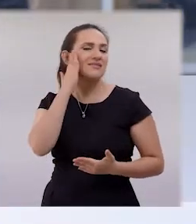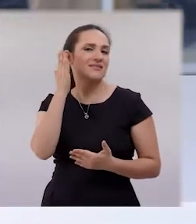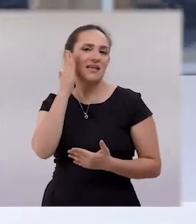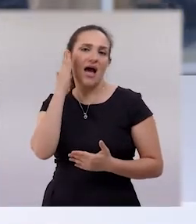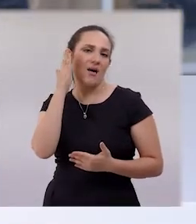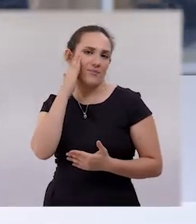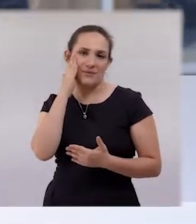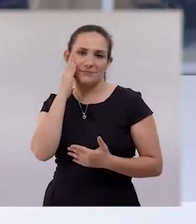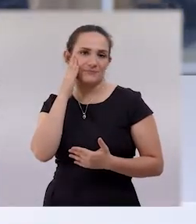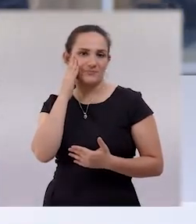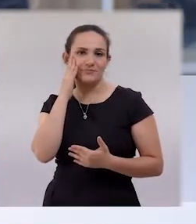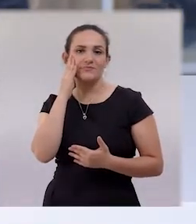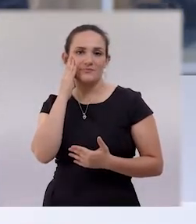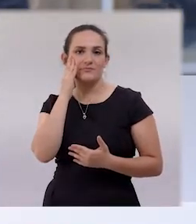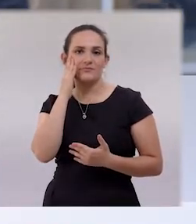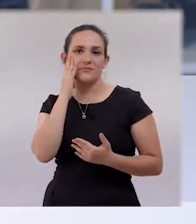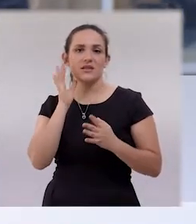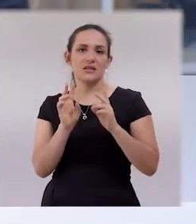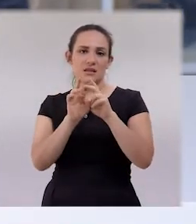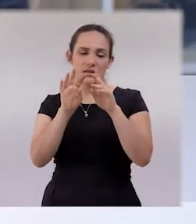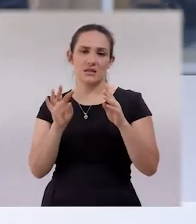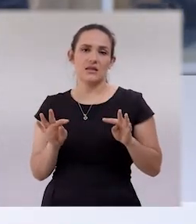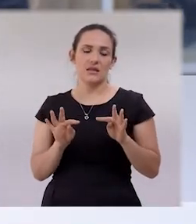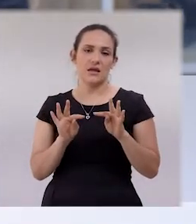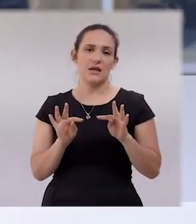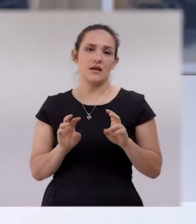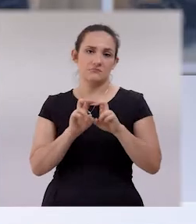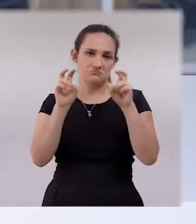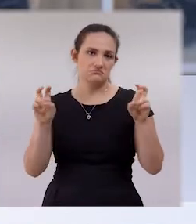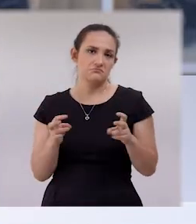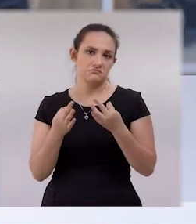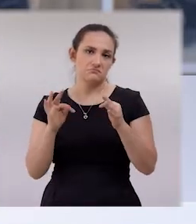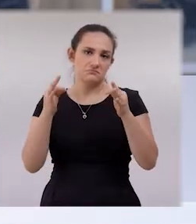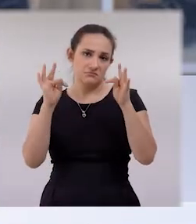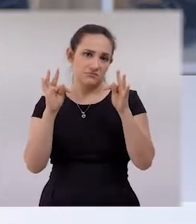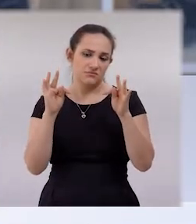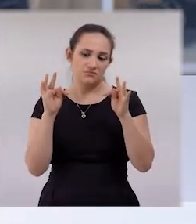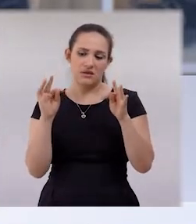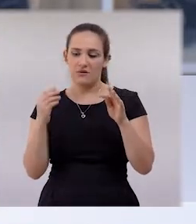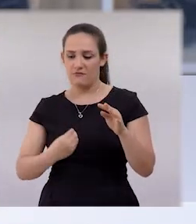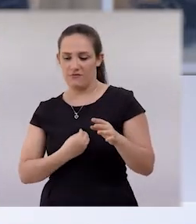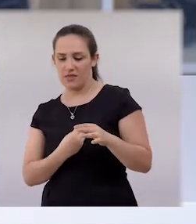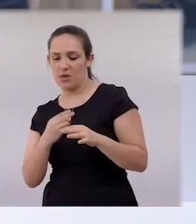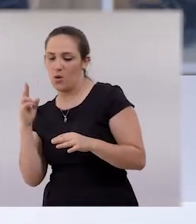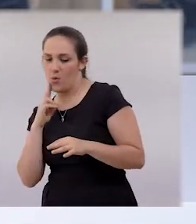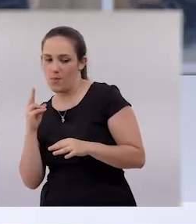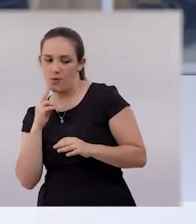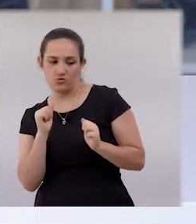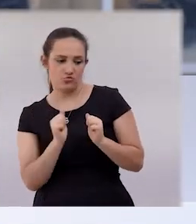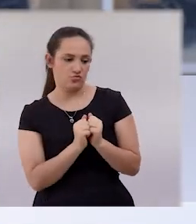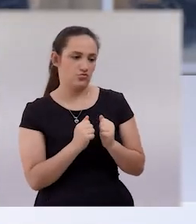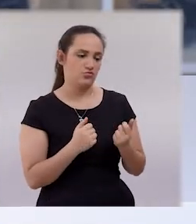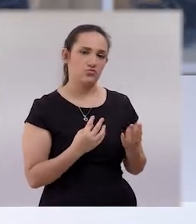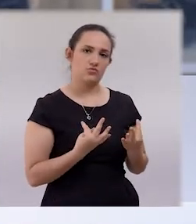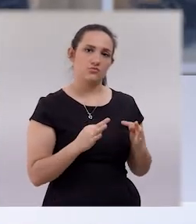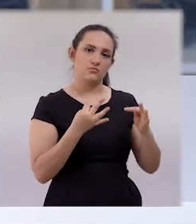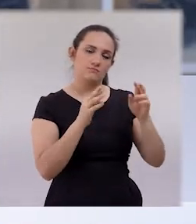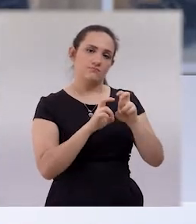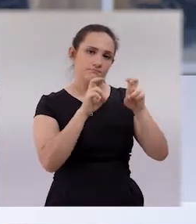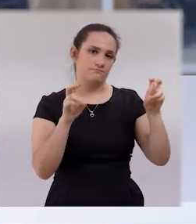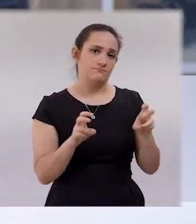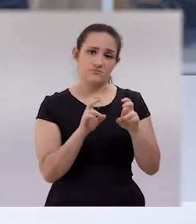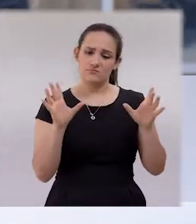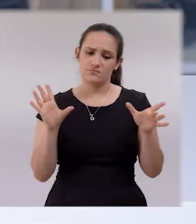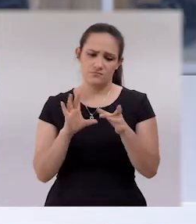mundo digital, ele se integra cada vez mais com o nosso mundo e fica difícil, às vezes, a